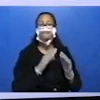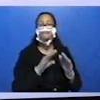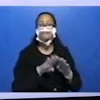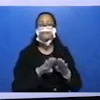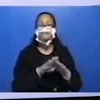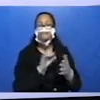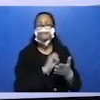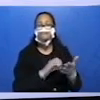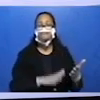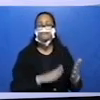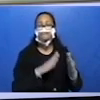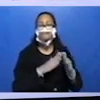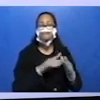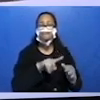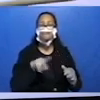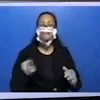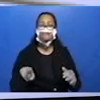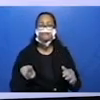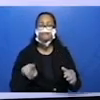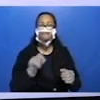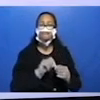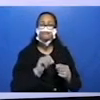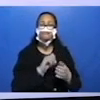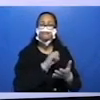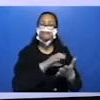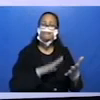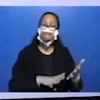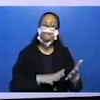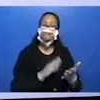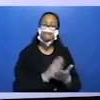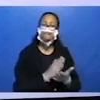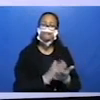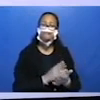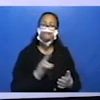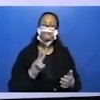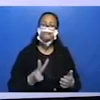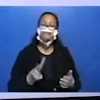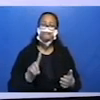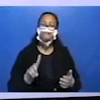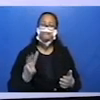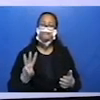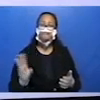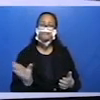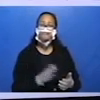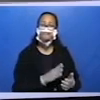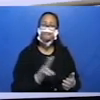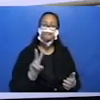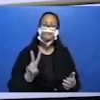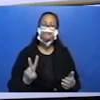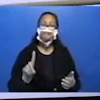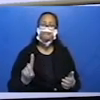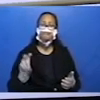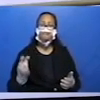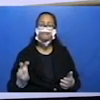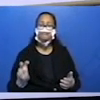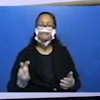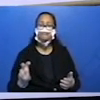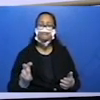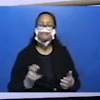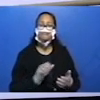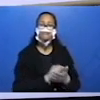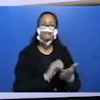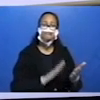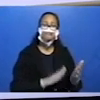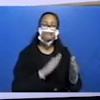Agora vocês têm que fazer as atividades da página 213, 215, as tarefas